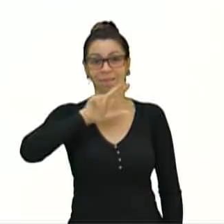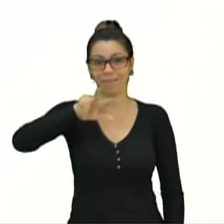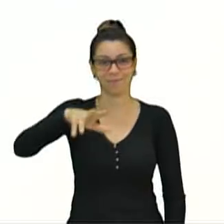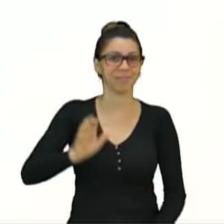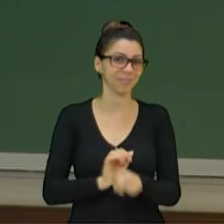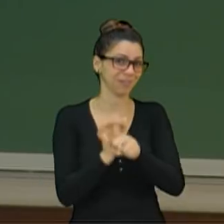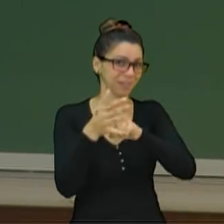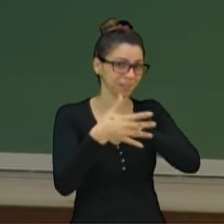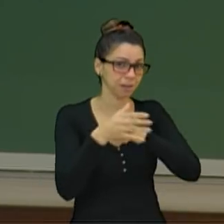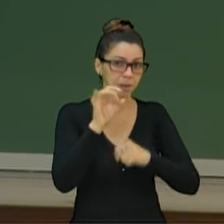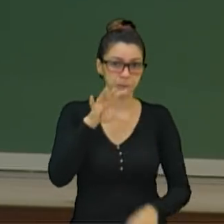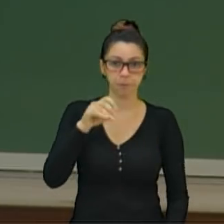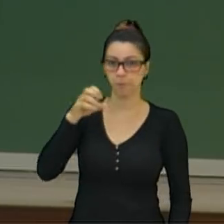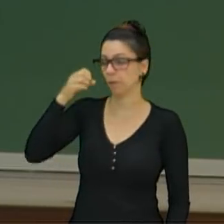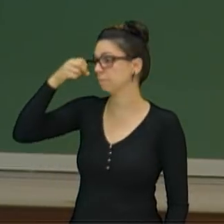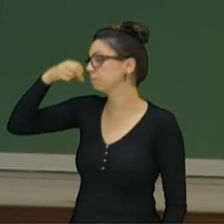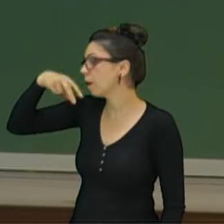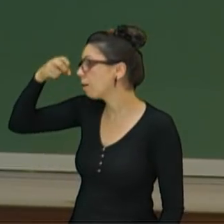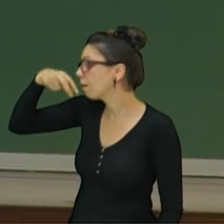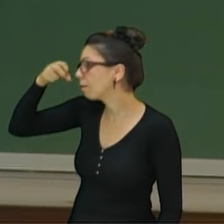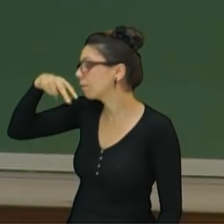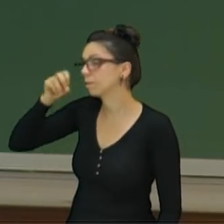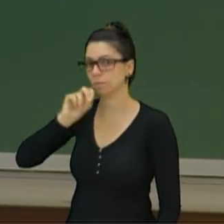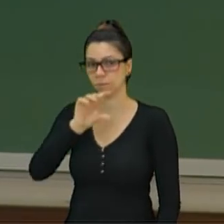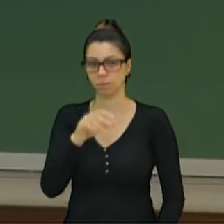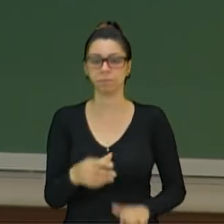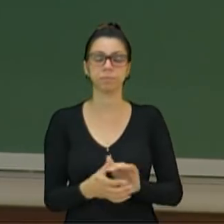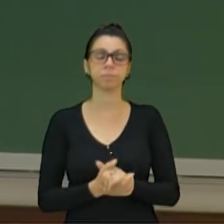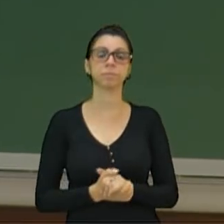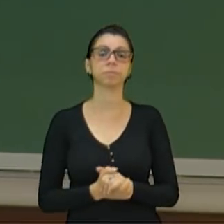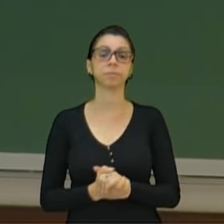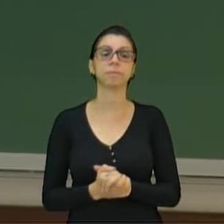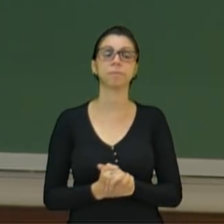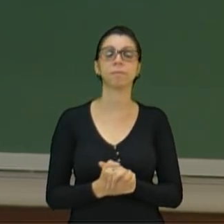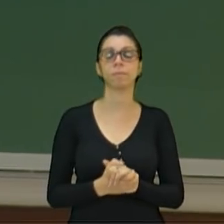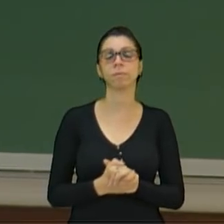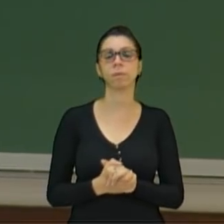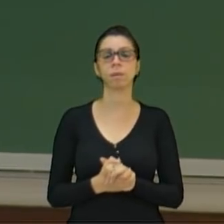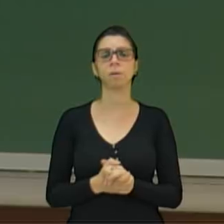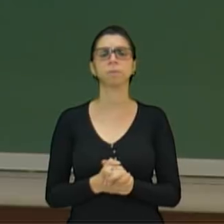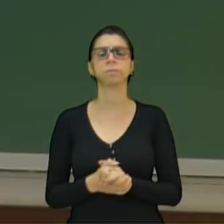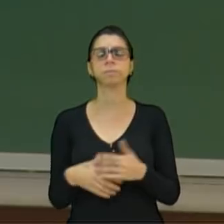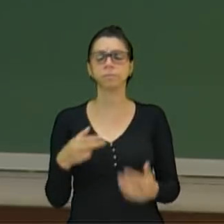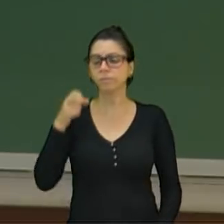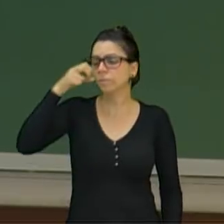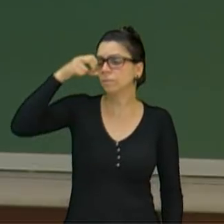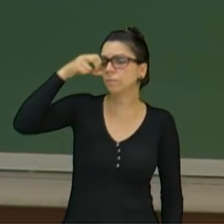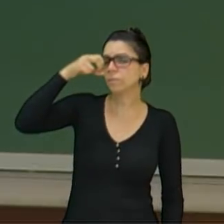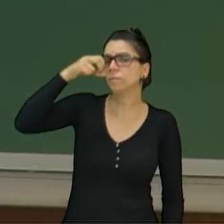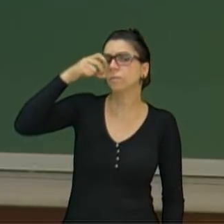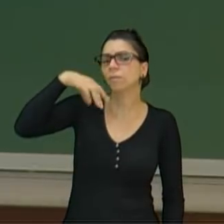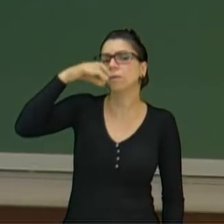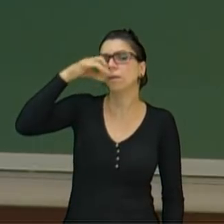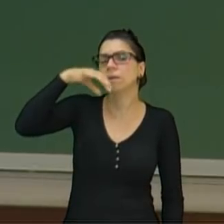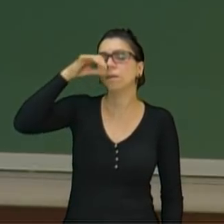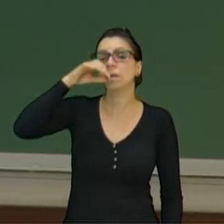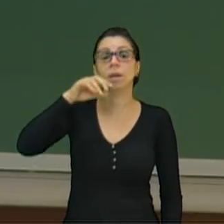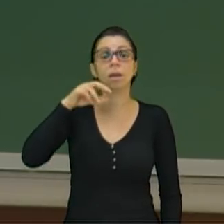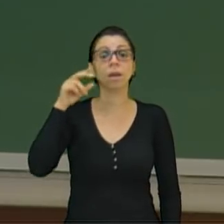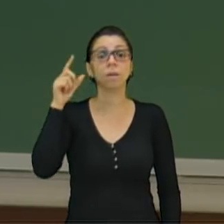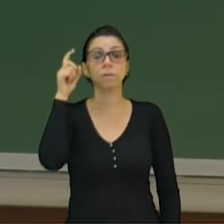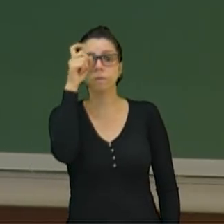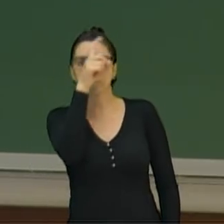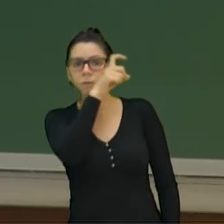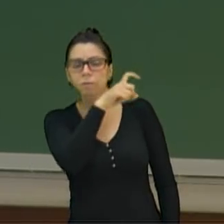não, só tá gripada. Ela me contou que ela tá gripada. Quando estamos gripados, é mais difícil sentir os cheiros.